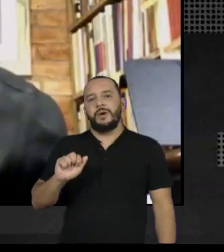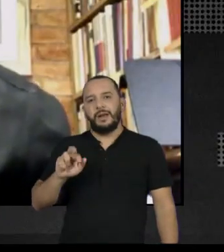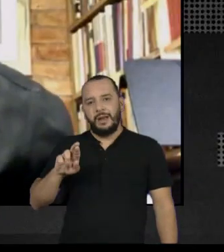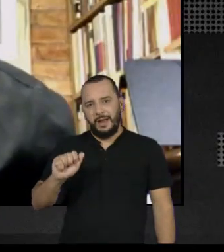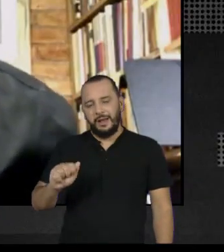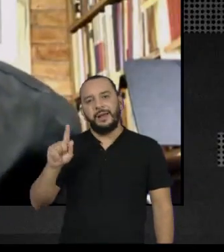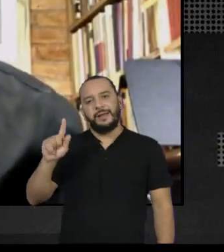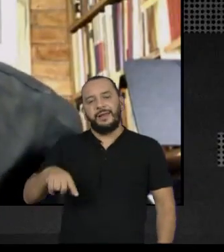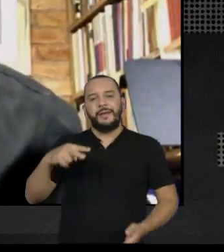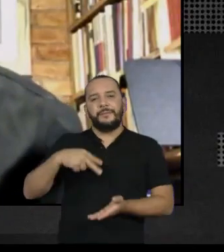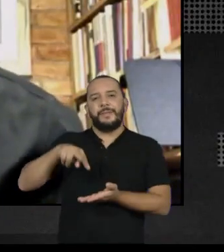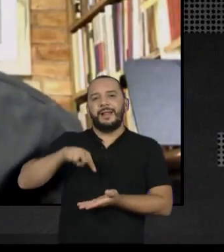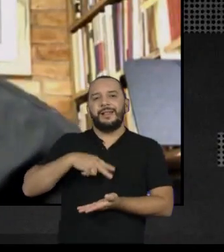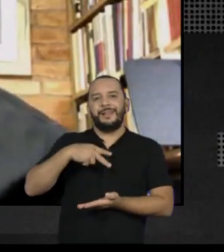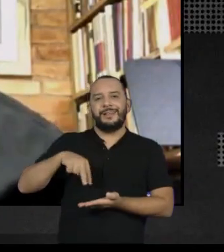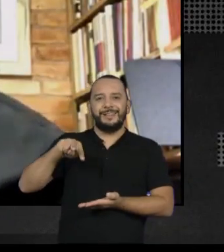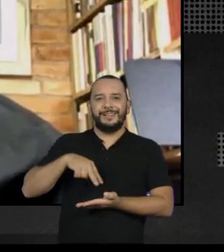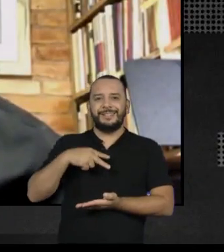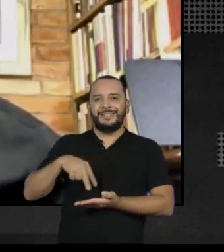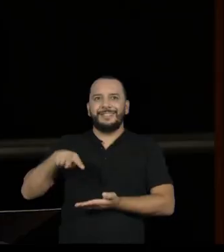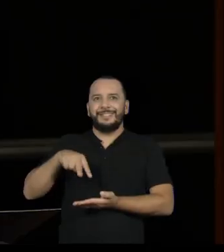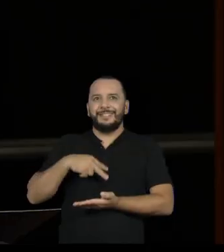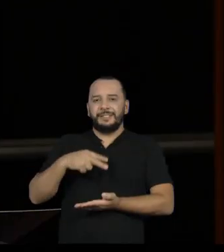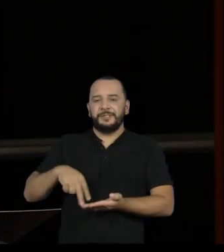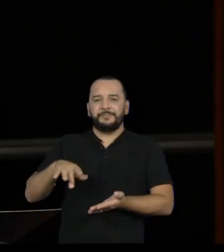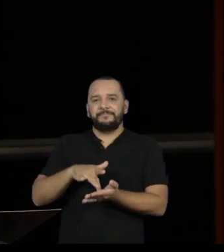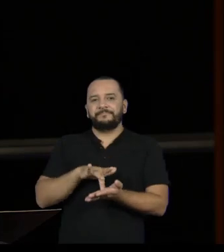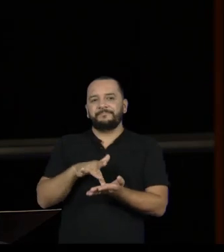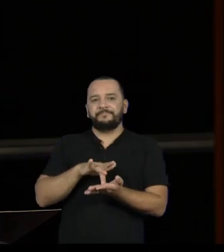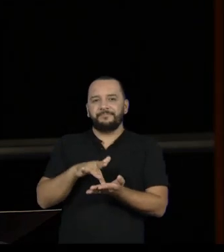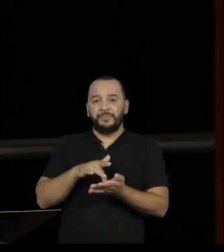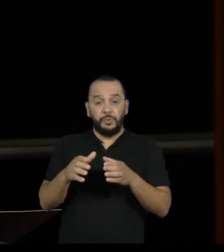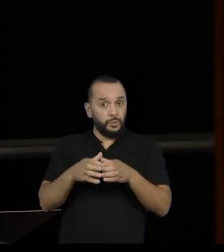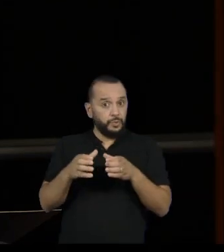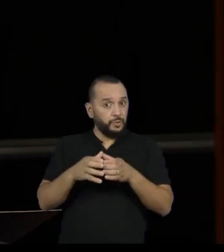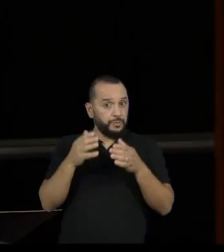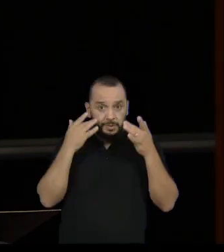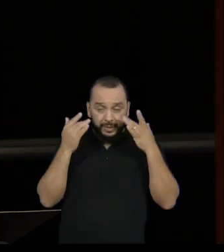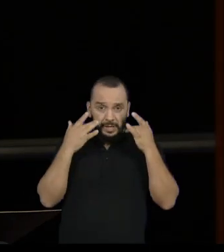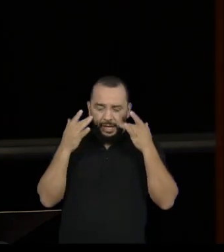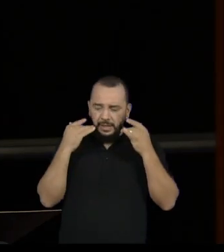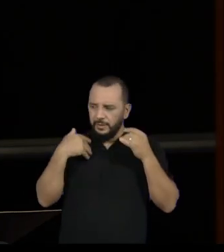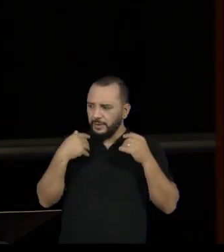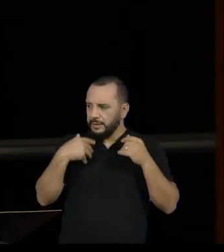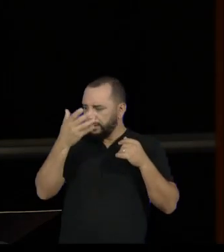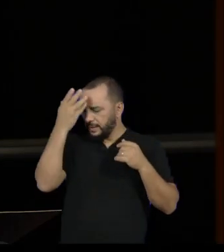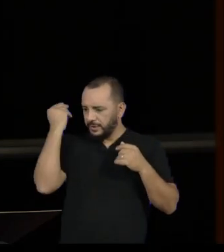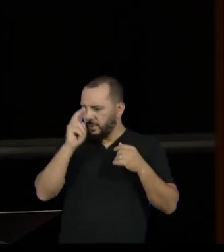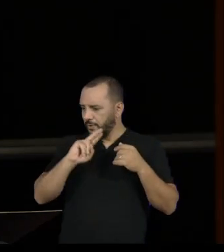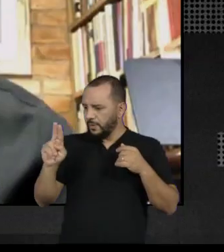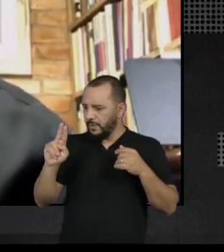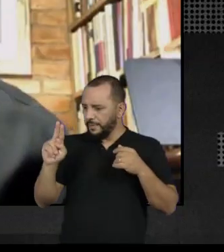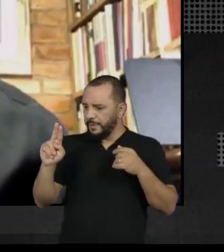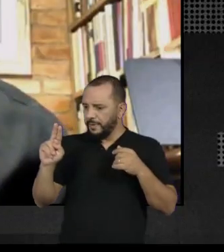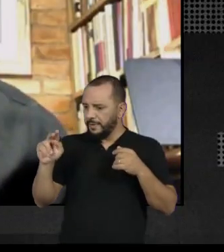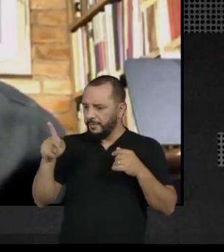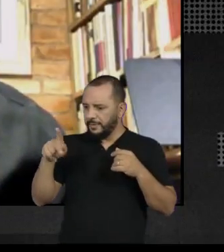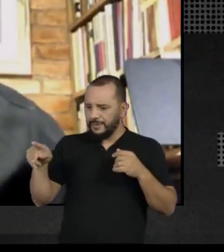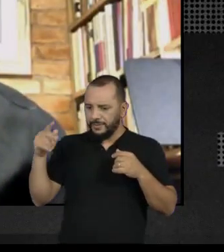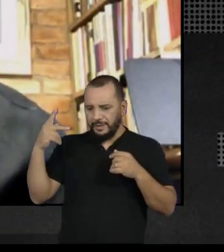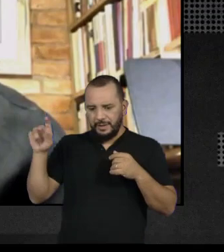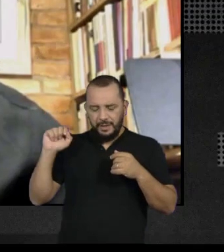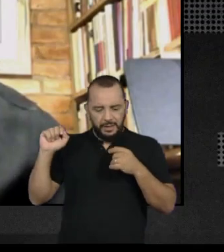aquela assim, e aí a Padilha falou, vou te apresentar uma amiga minha. E veio então a